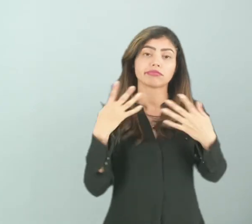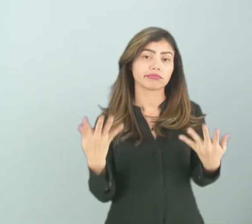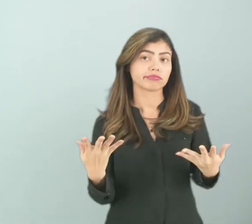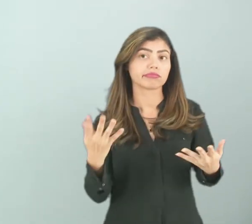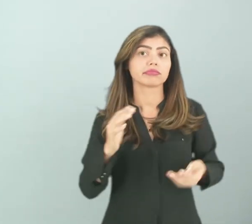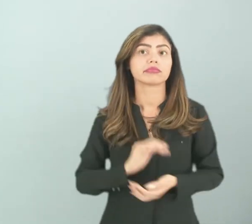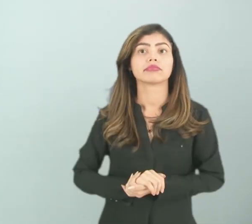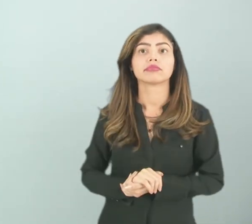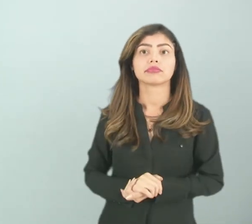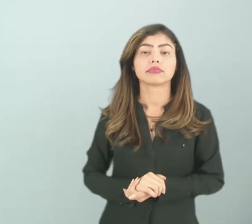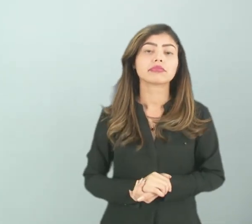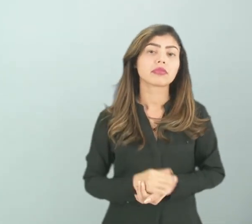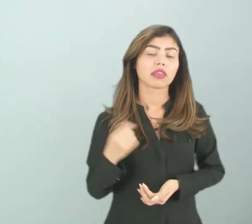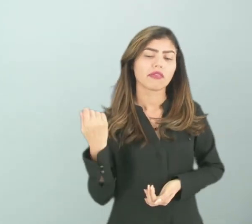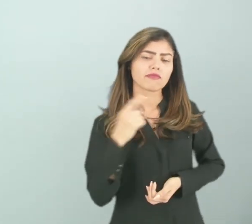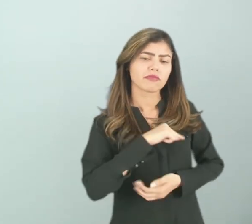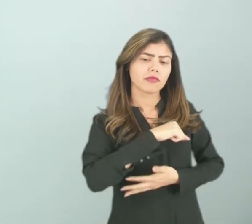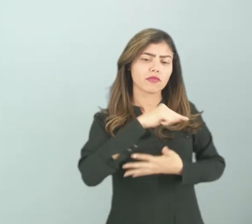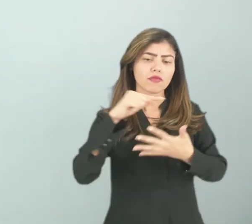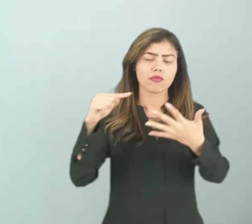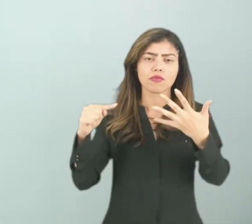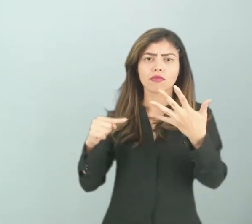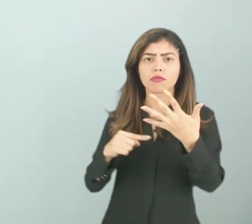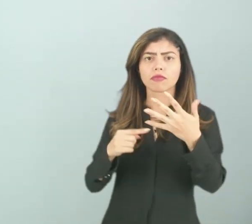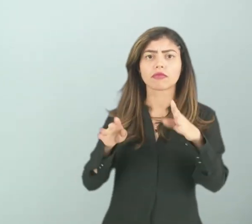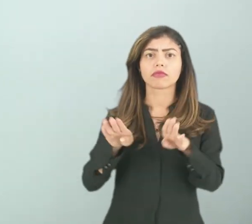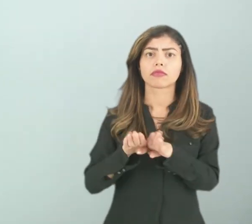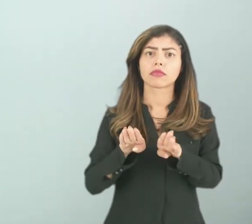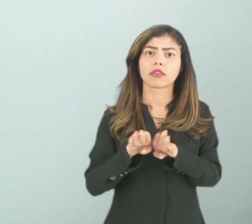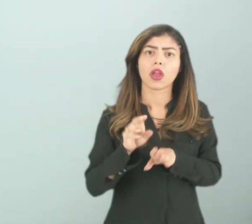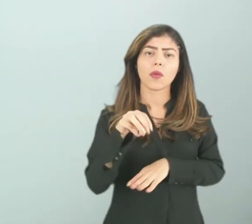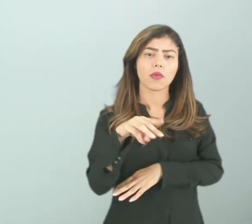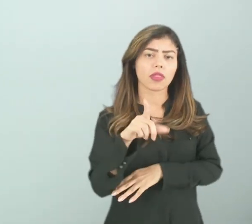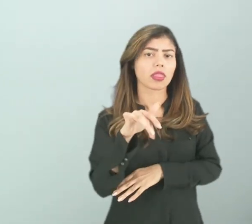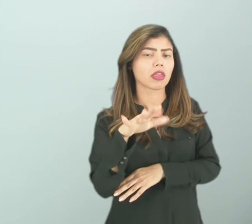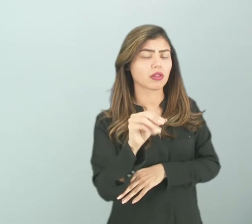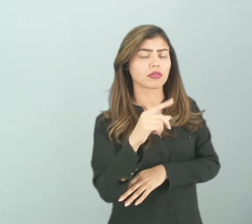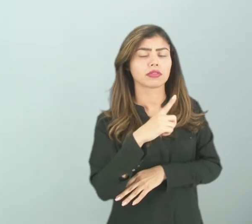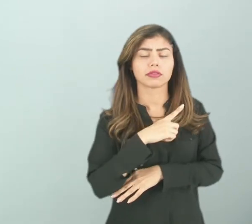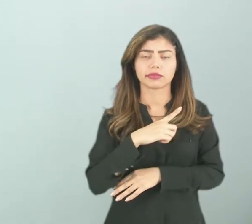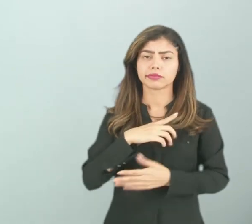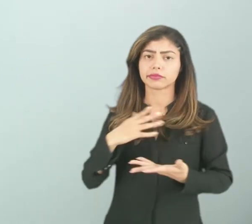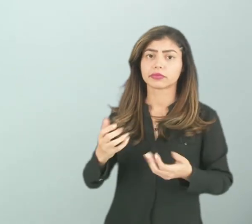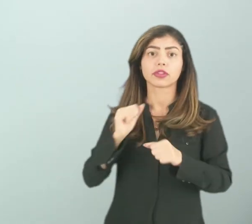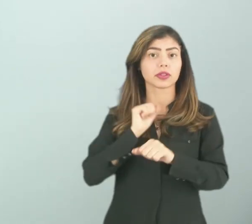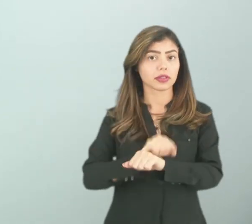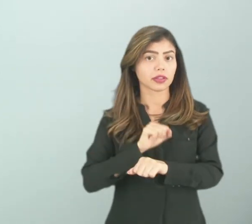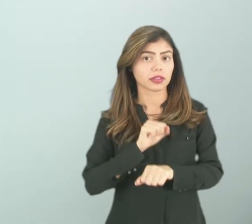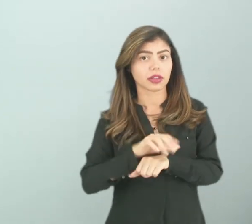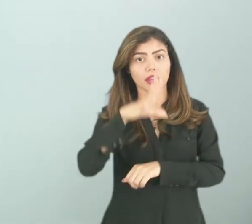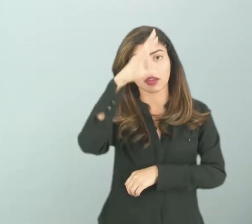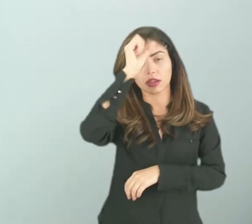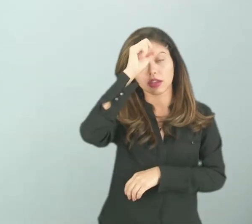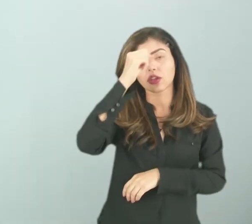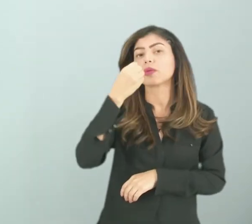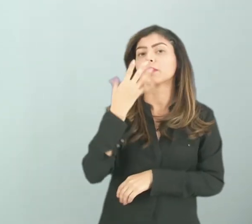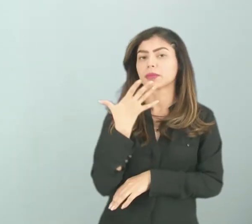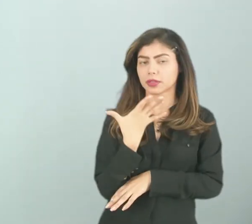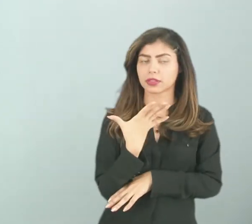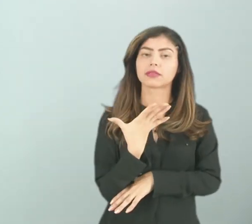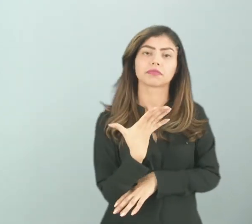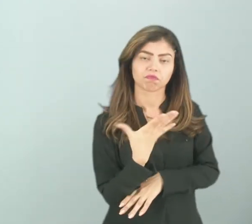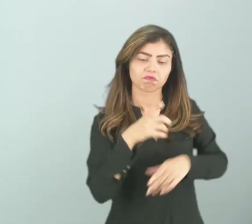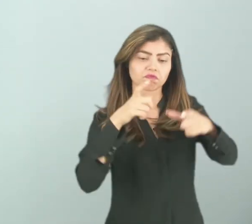é? Então, existem vários modelos de coordenadas. E eu espero que você tenha aprendido bem direitinho